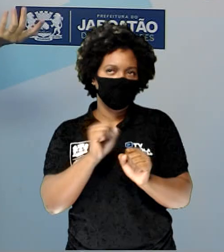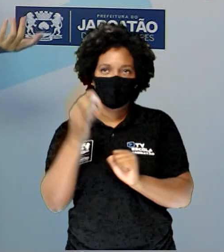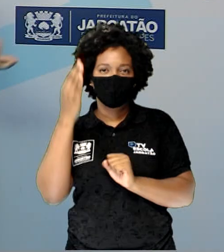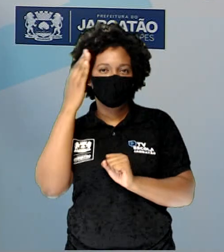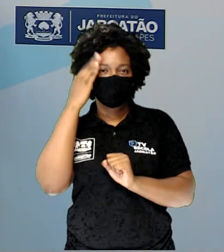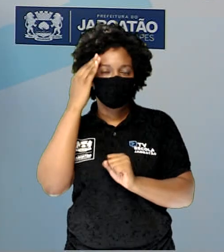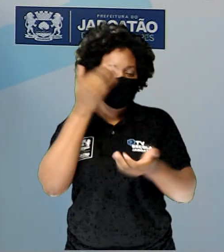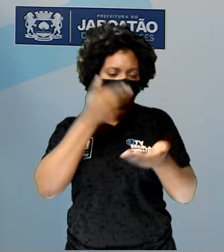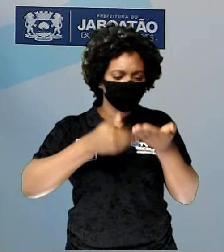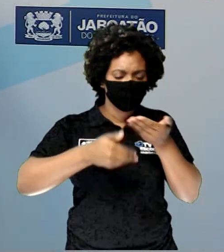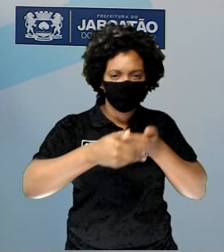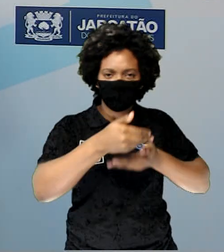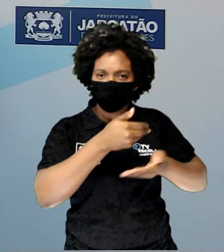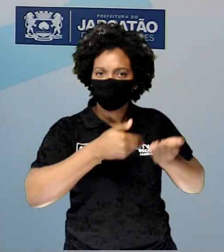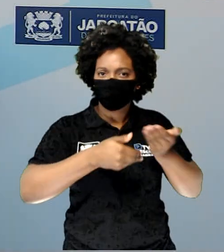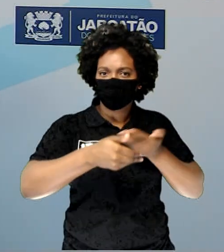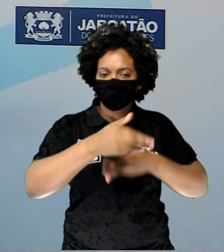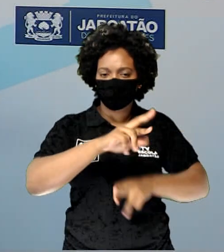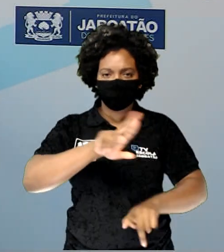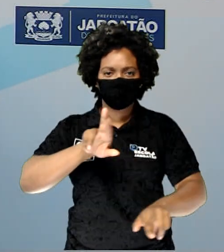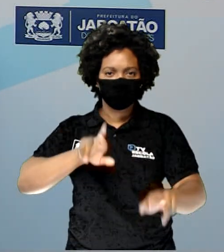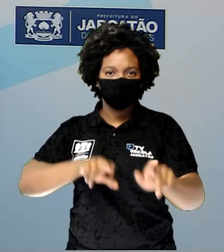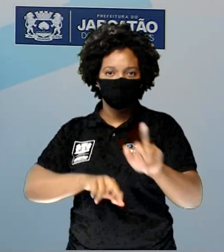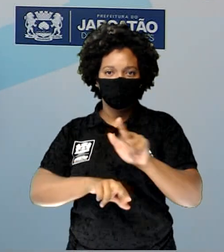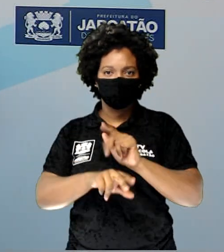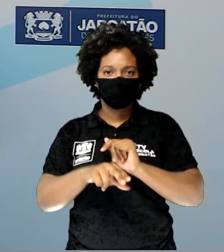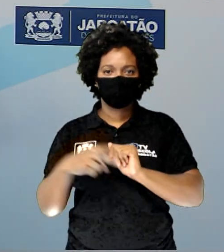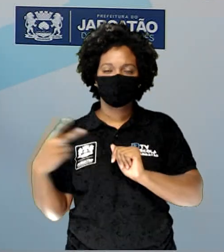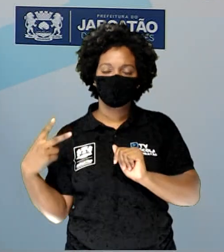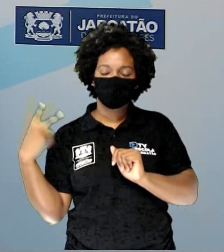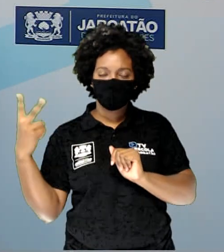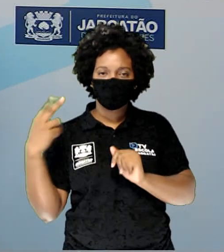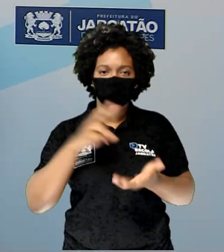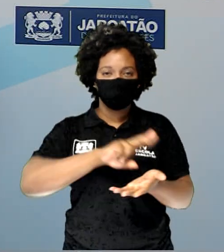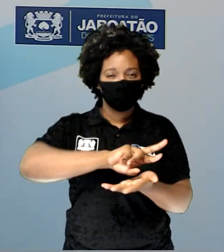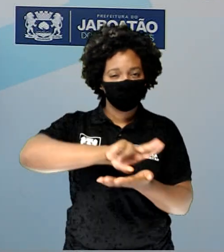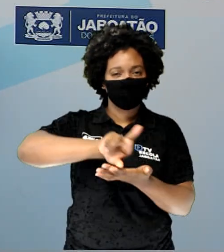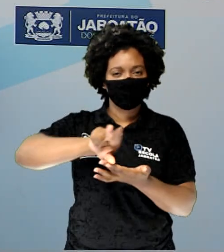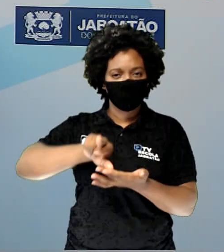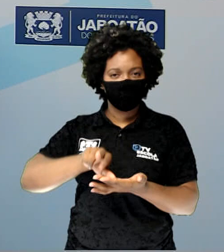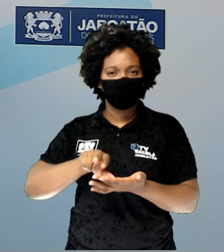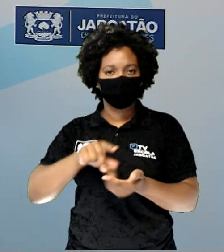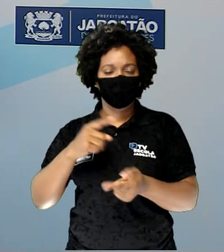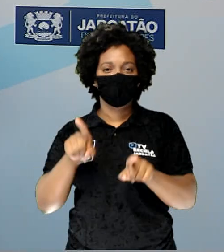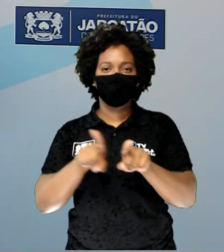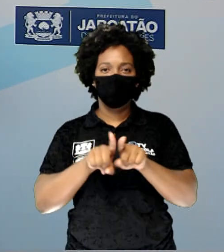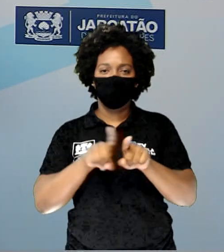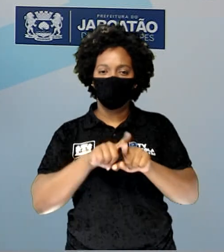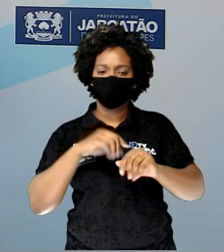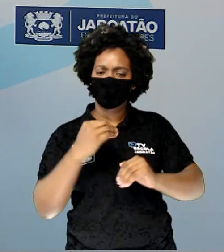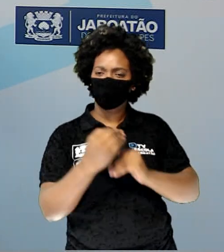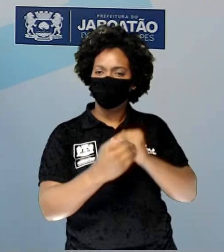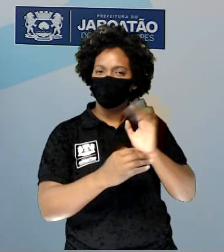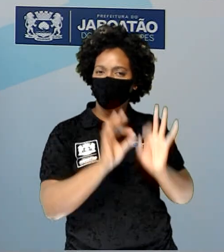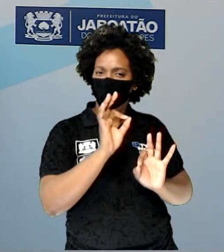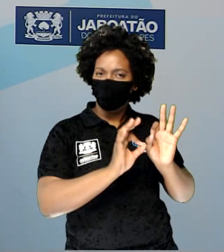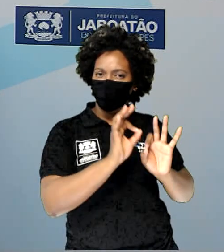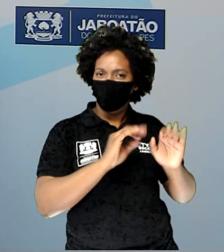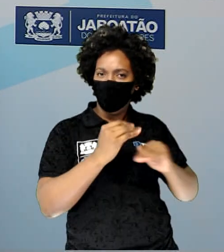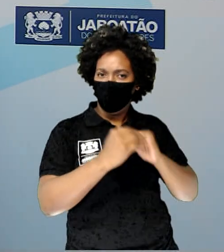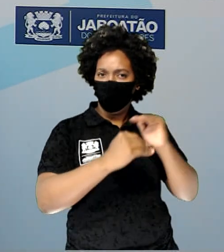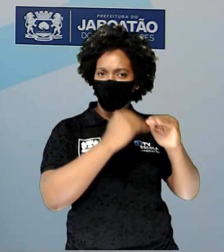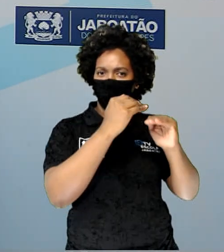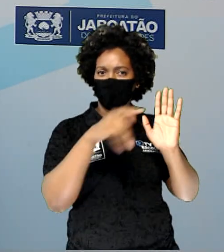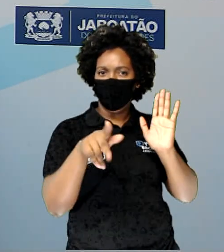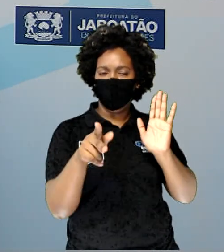a conviver com as diferenças, valorizar a diversidade e construir a sua própria